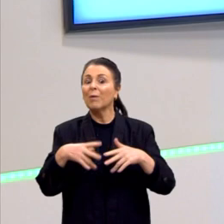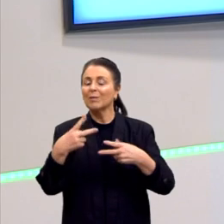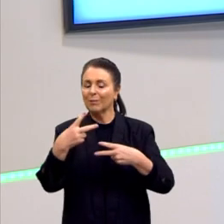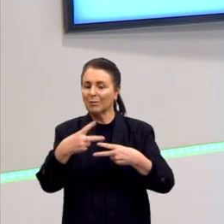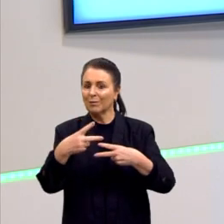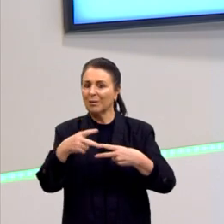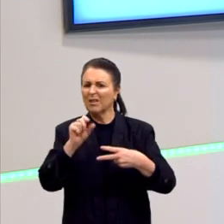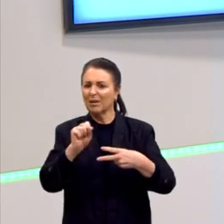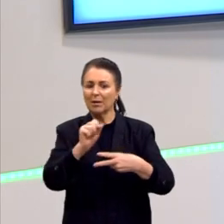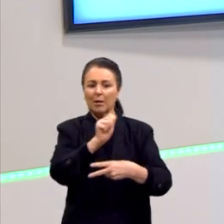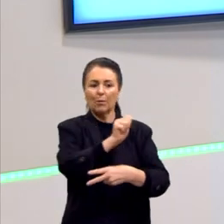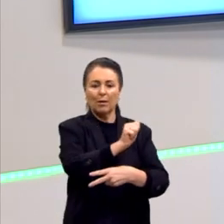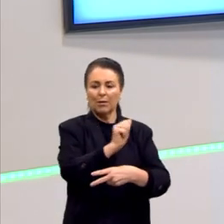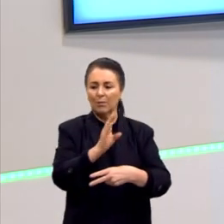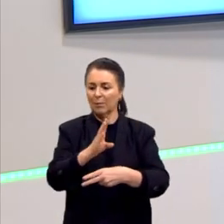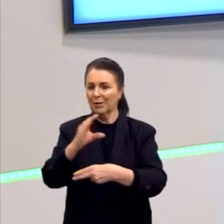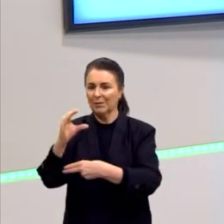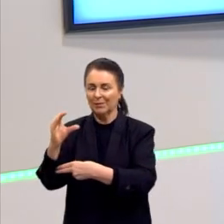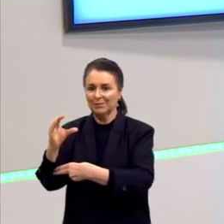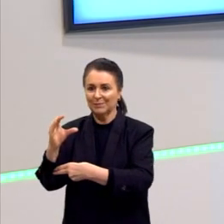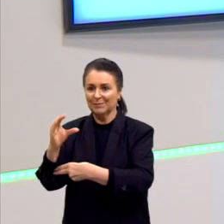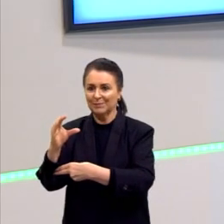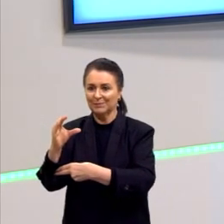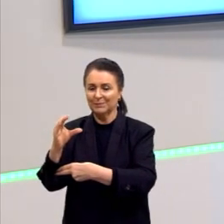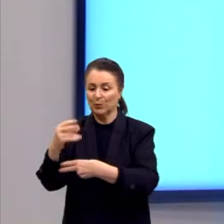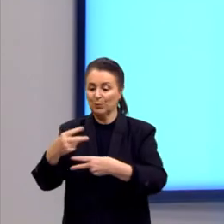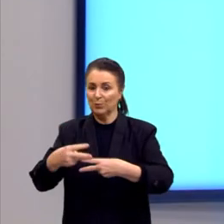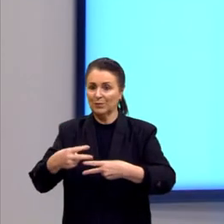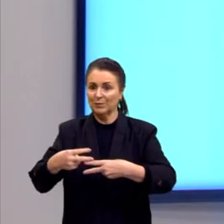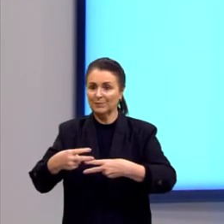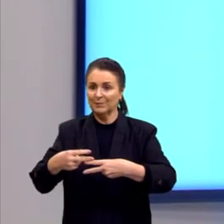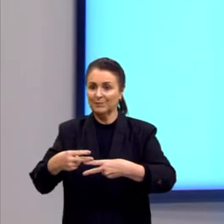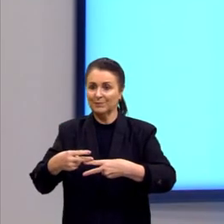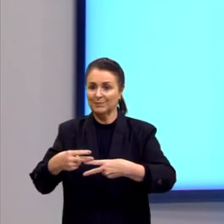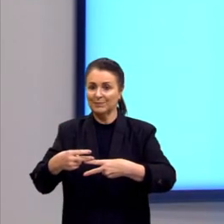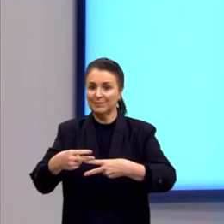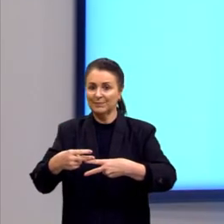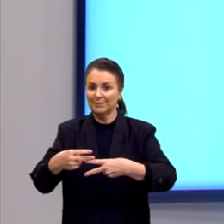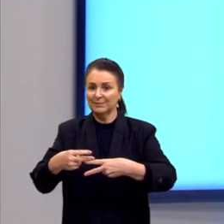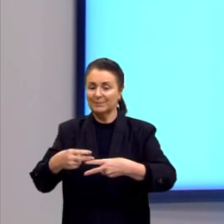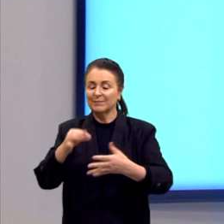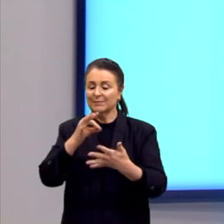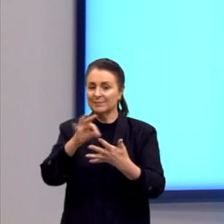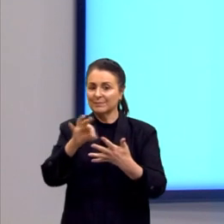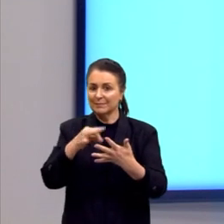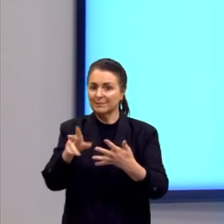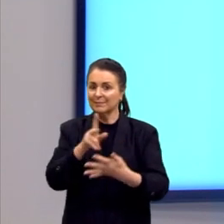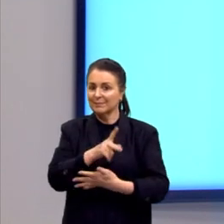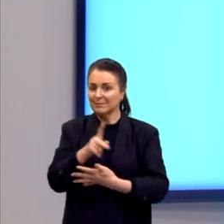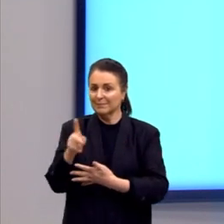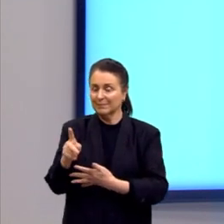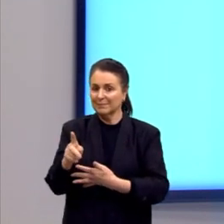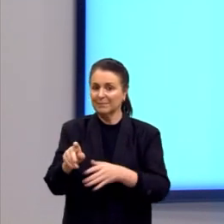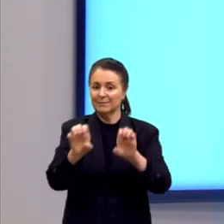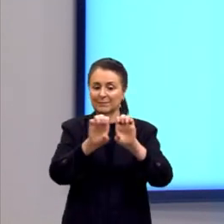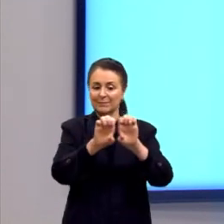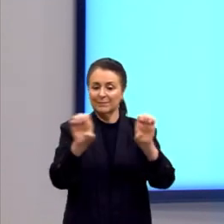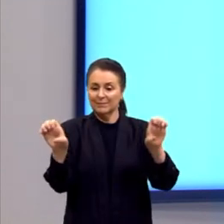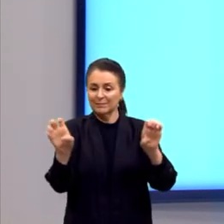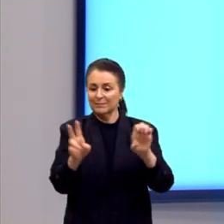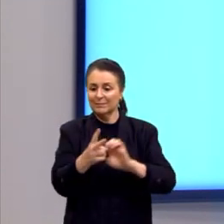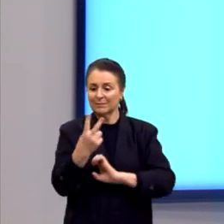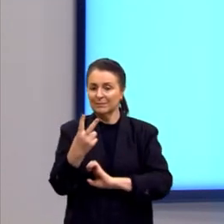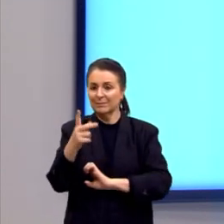quem é o a o b e o c aqui então eu destaquei para vocês equação de